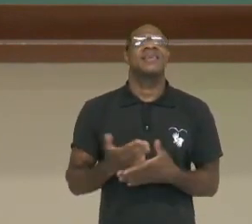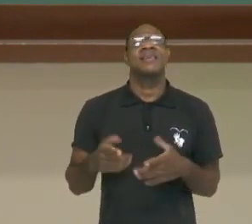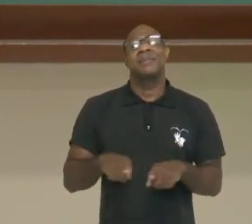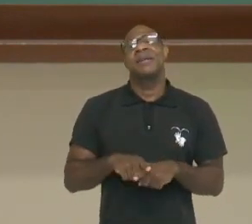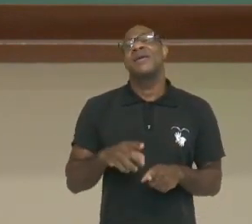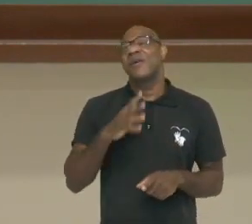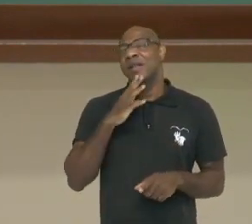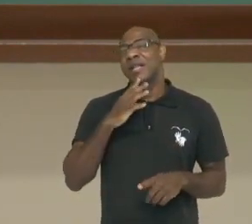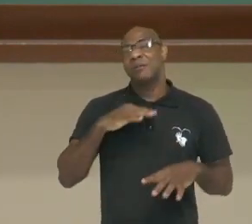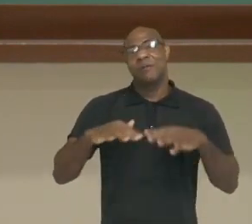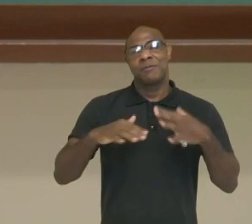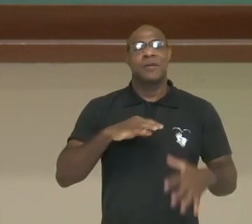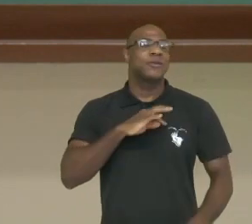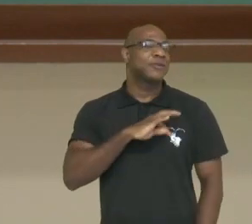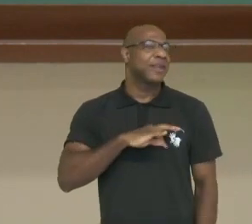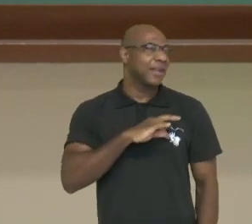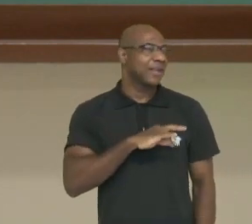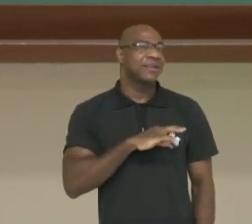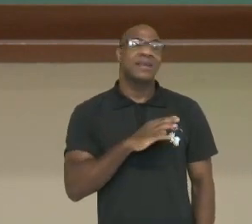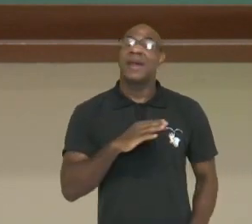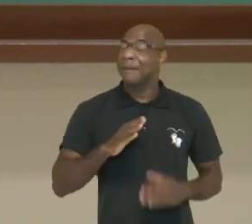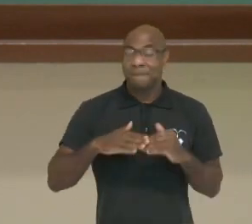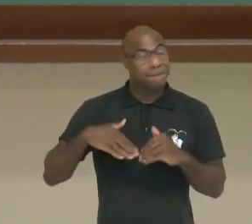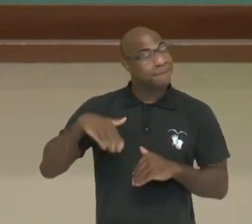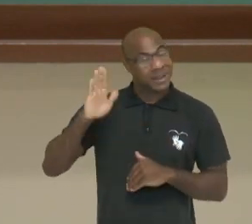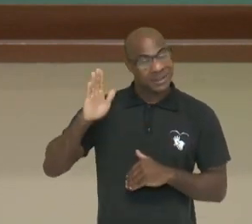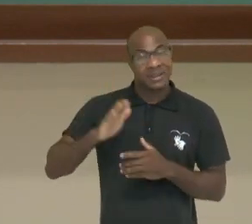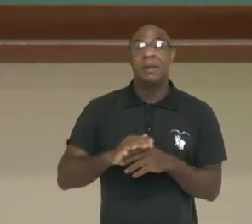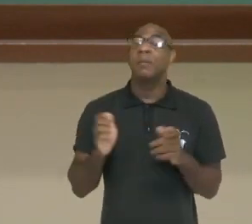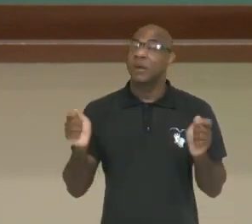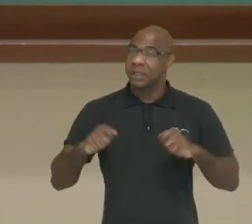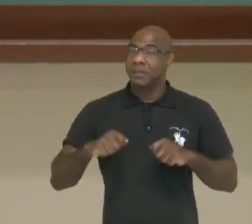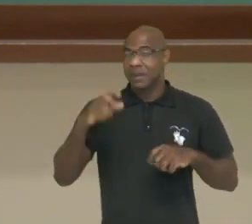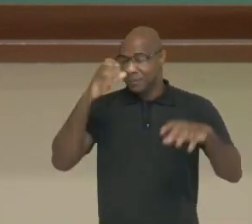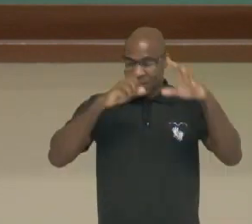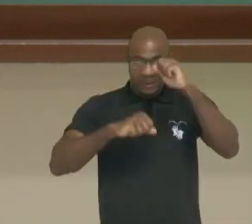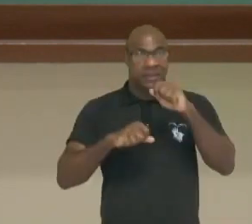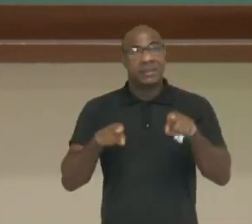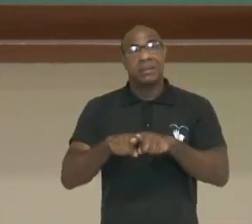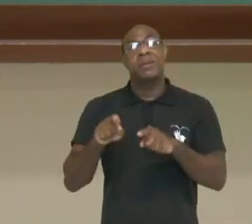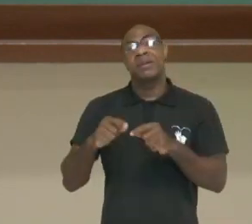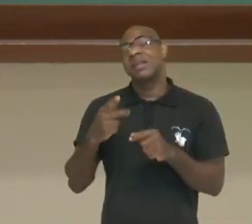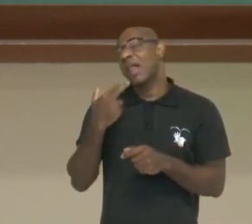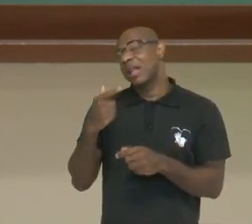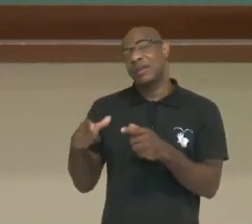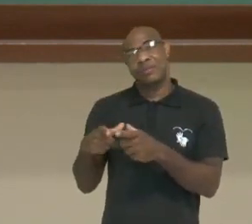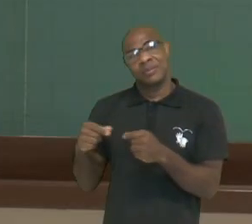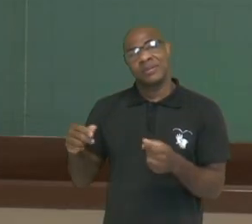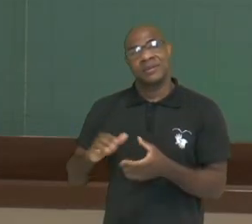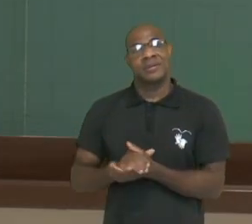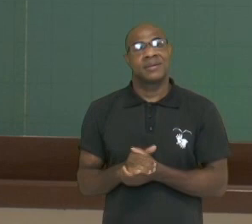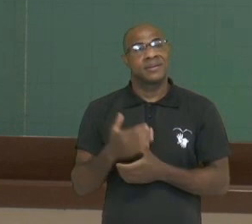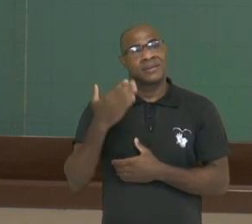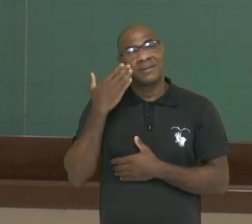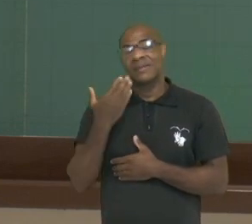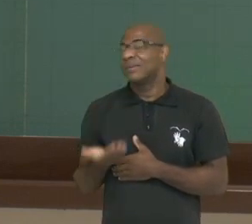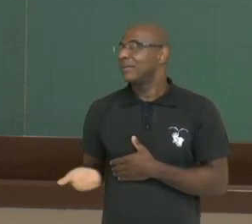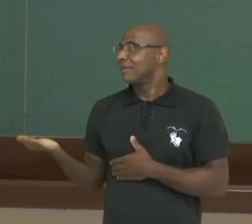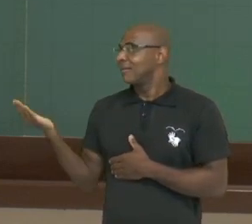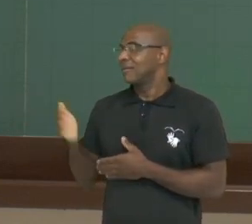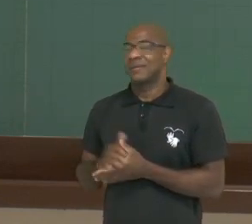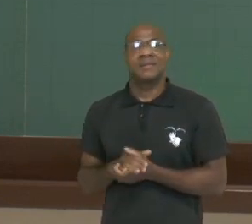técnicos, táticos, né? Nós também podemos aprender um pouco sobre a cultura. Mas agora vamos voltar ao